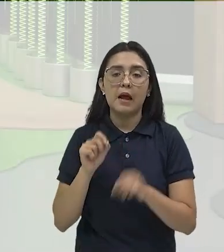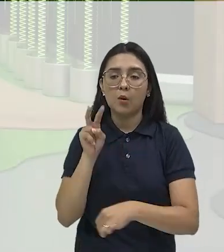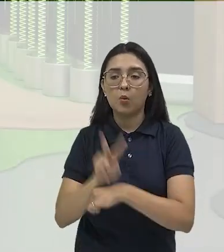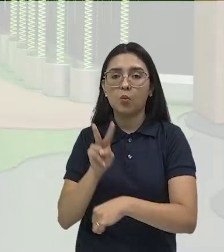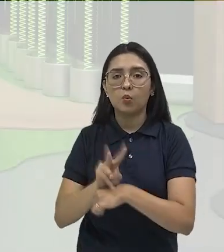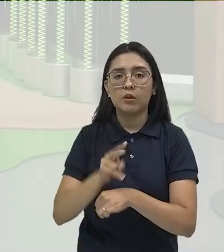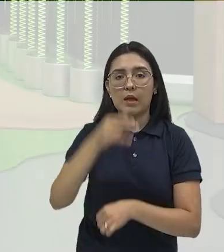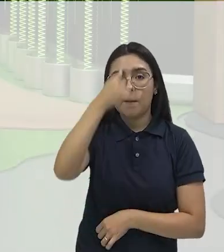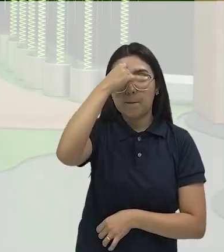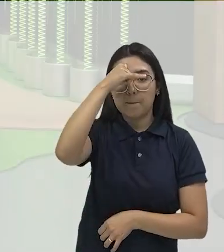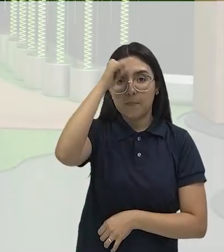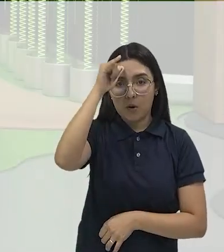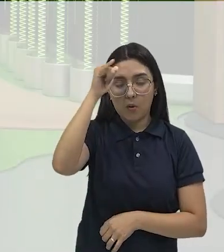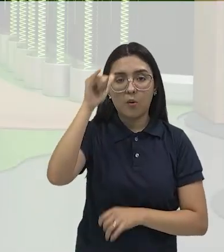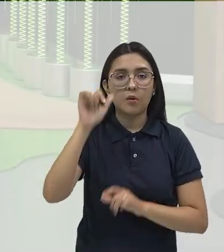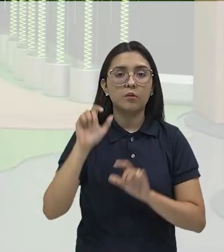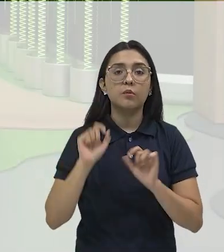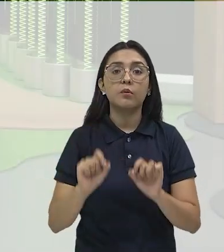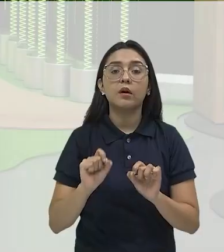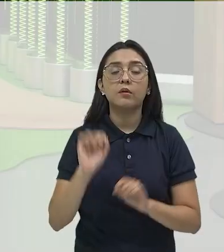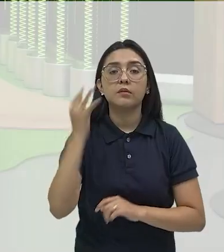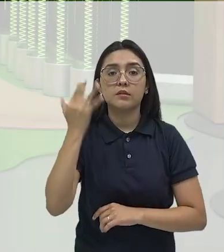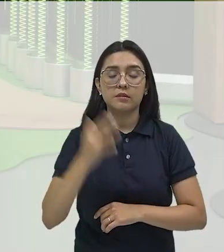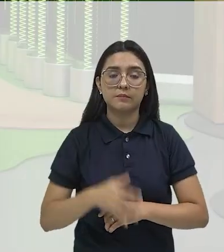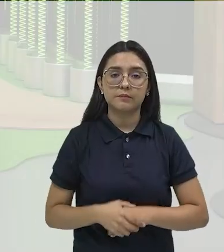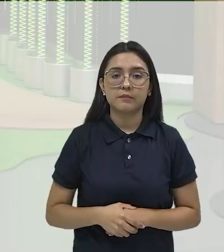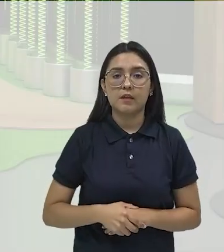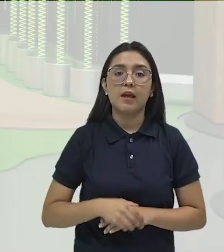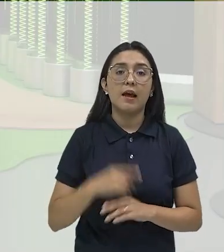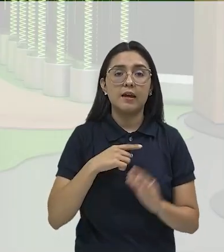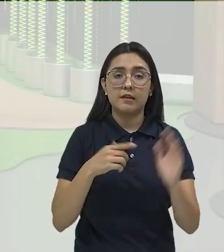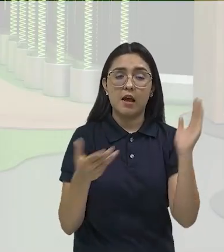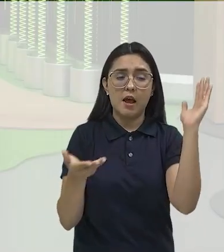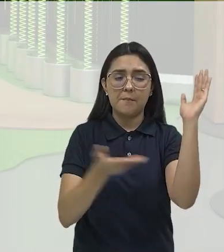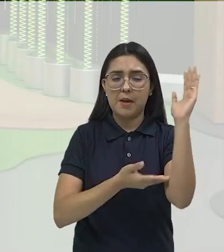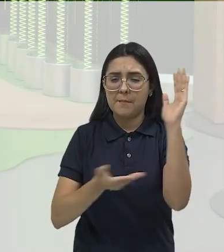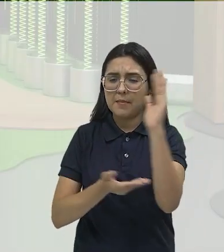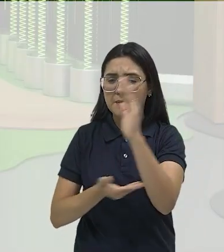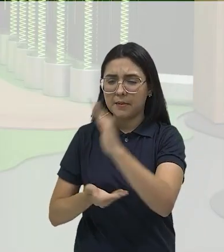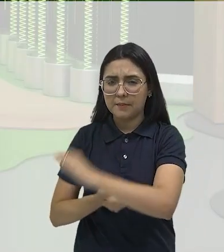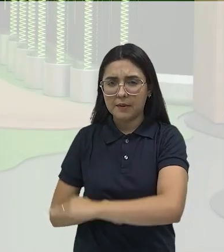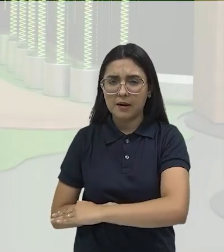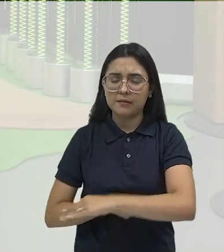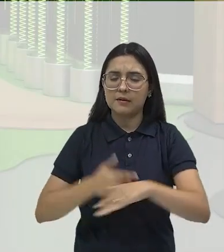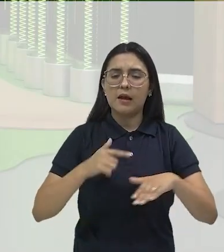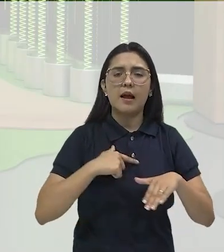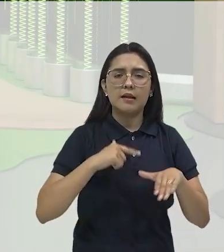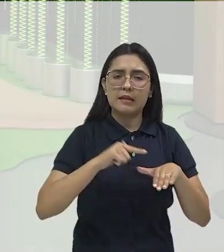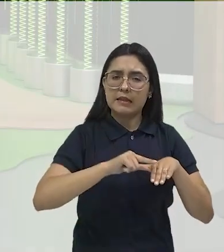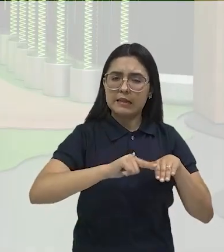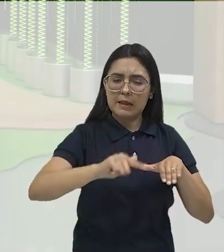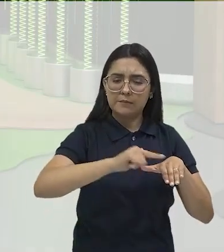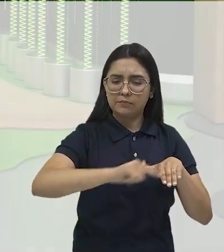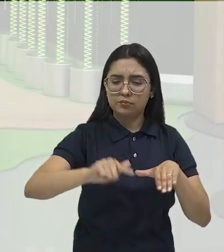atividade pecuária. E aí, o que eles fazem? Eles cortam aquela floresta todinha para fazer o pasto.